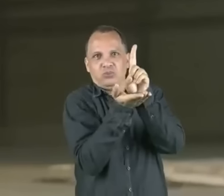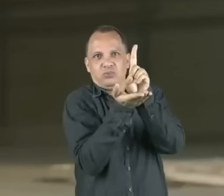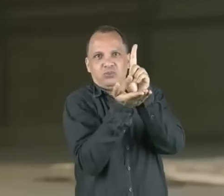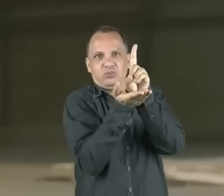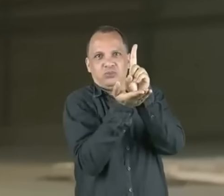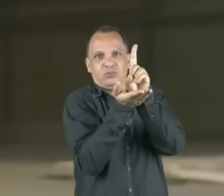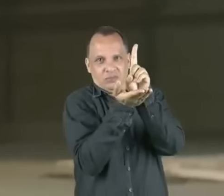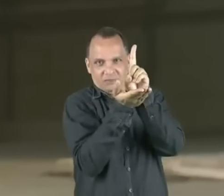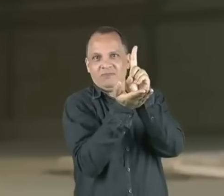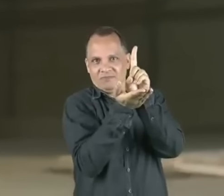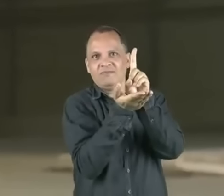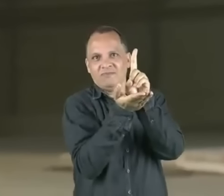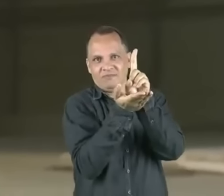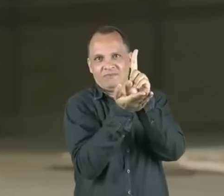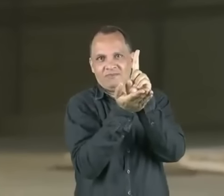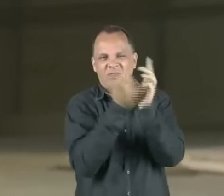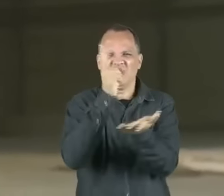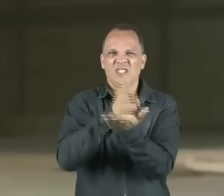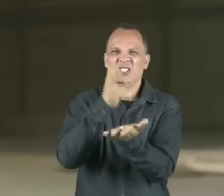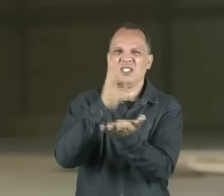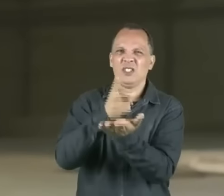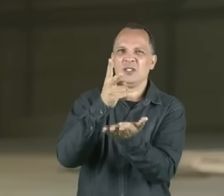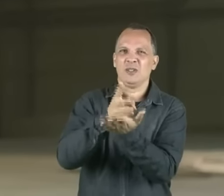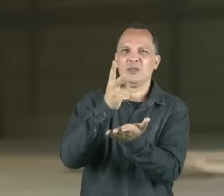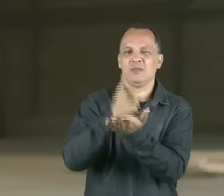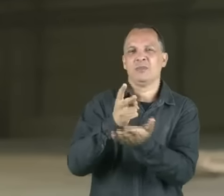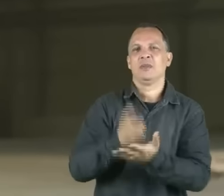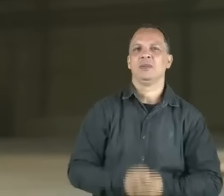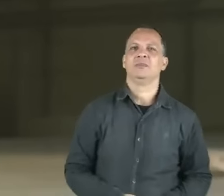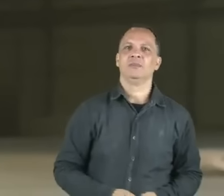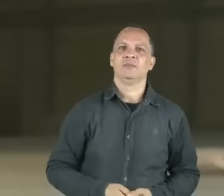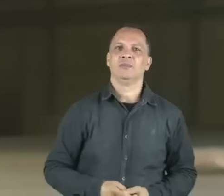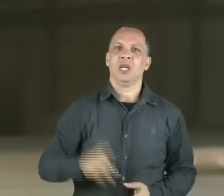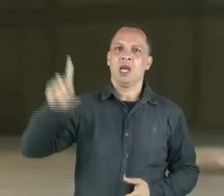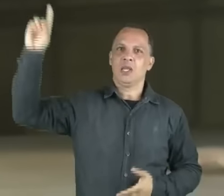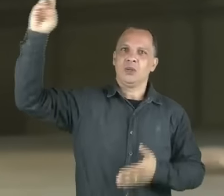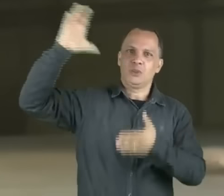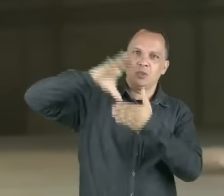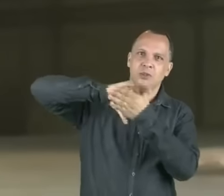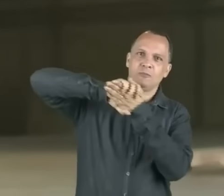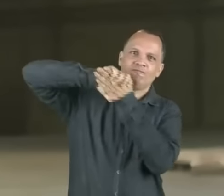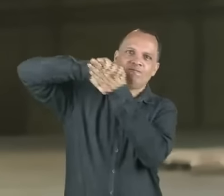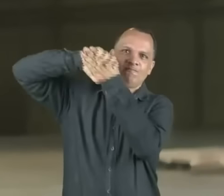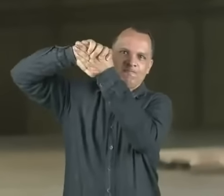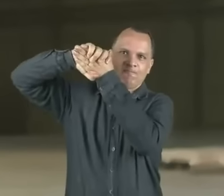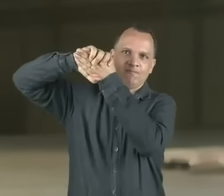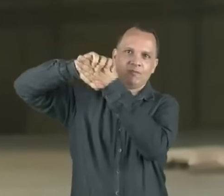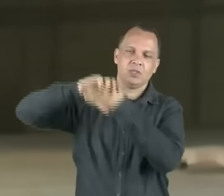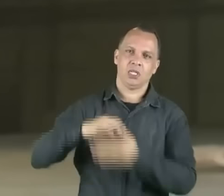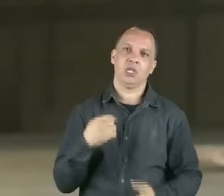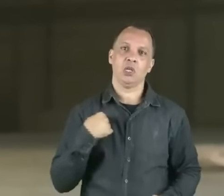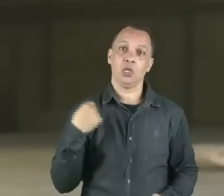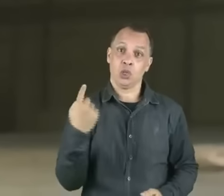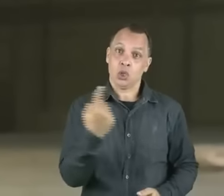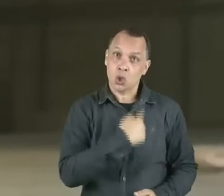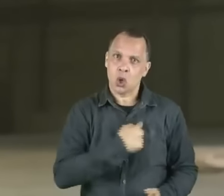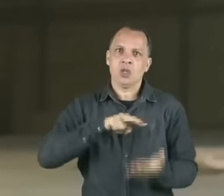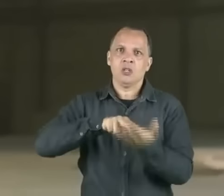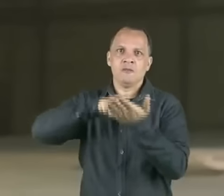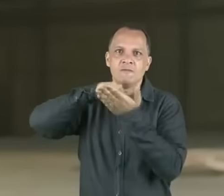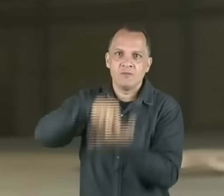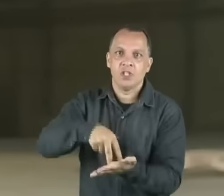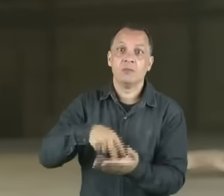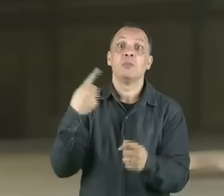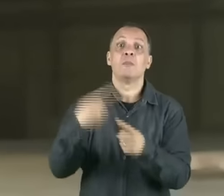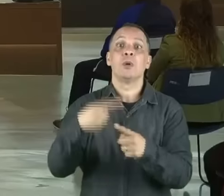Ah é Deus quem segura nossa mão é ele que nos sustenta a Bíblia diz que Deus é fiel mesmo quando nós